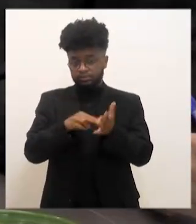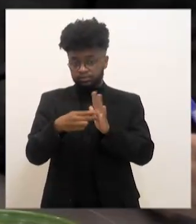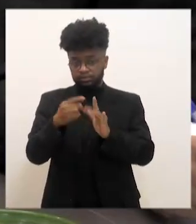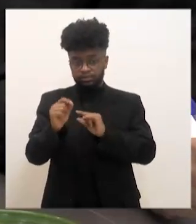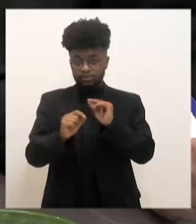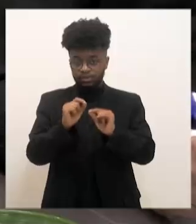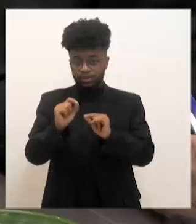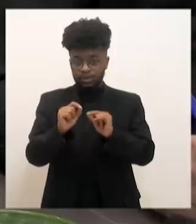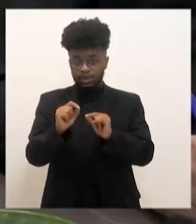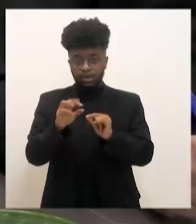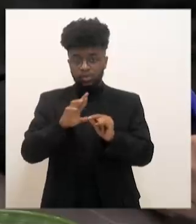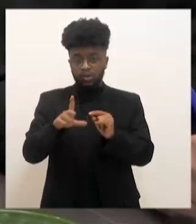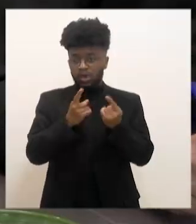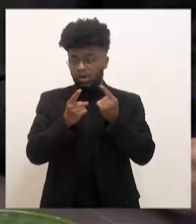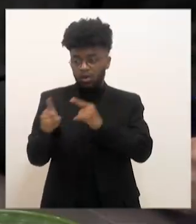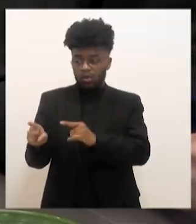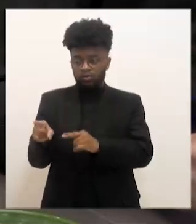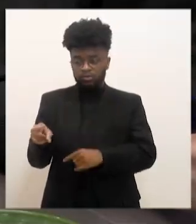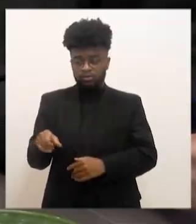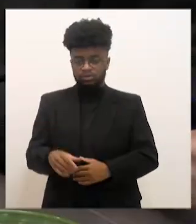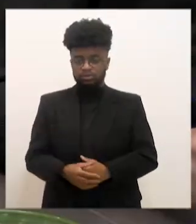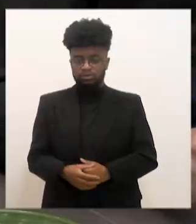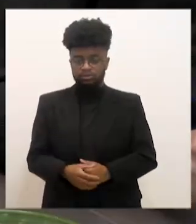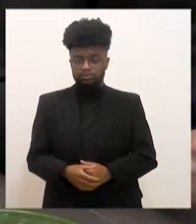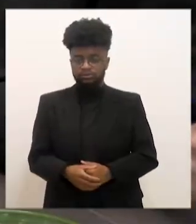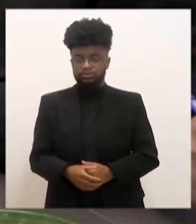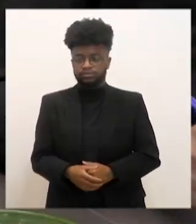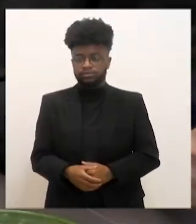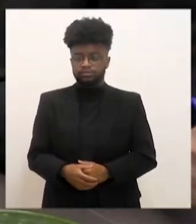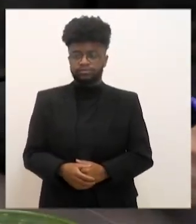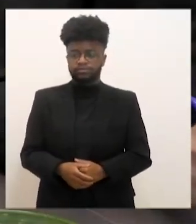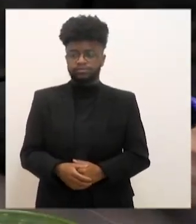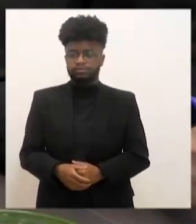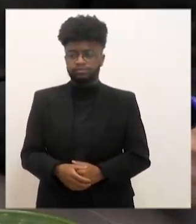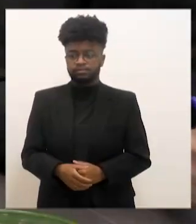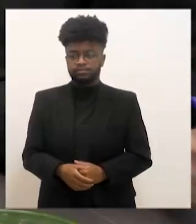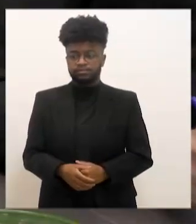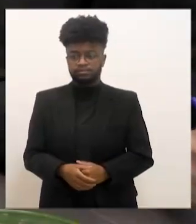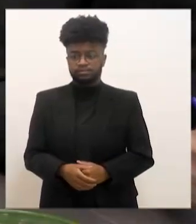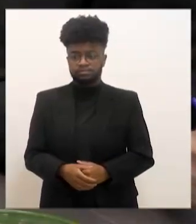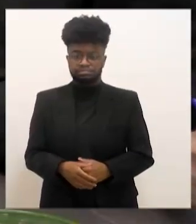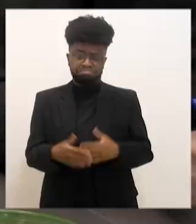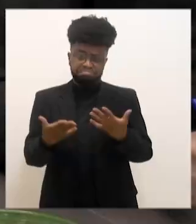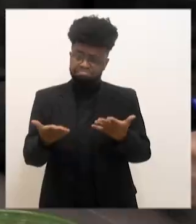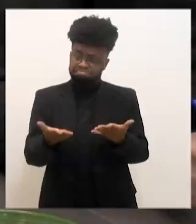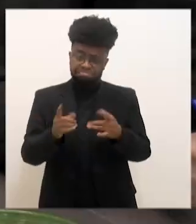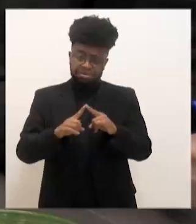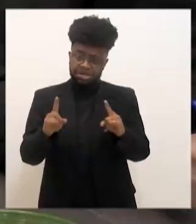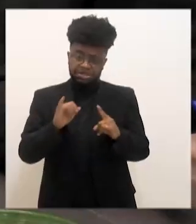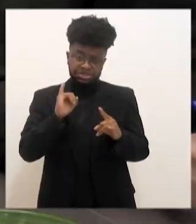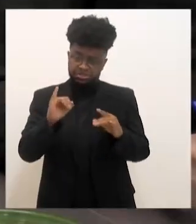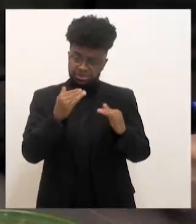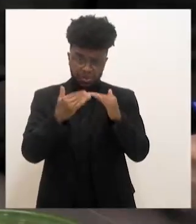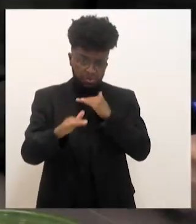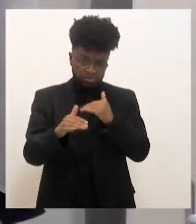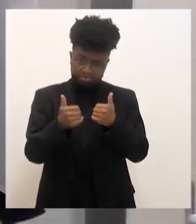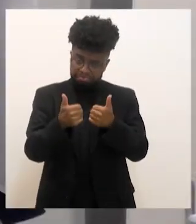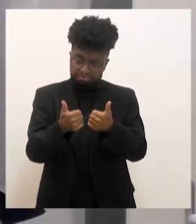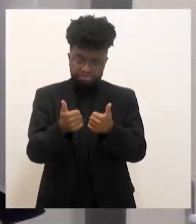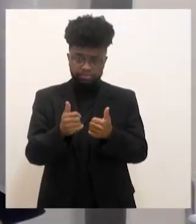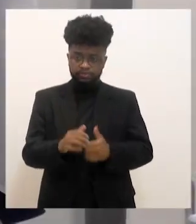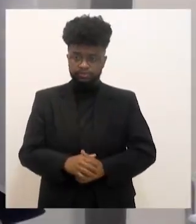não confronta frontalmente. Não, mas se não concordar também não vou bater martelo. Não, mas Vossa